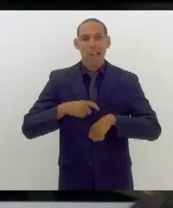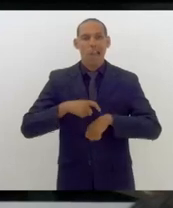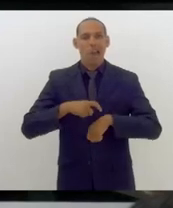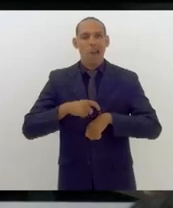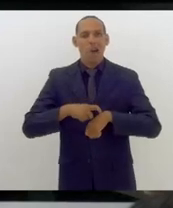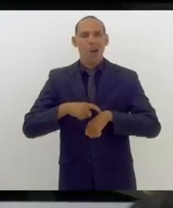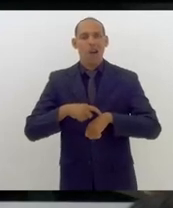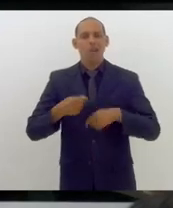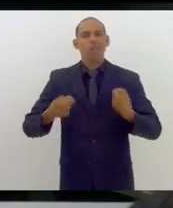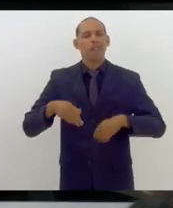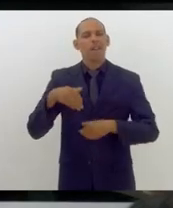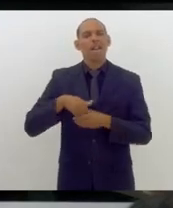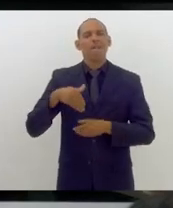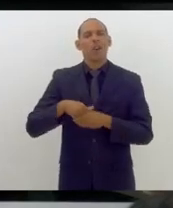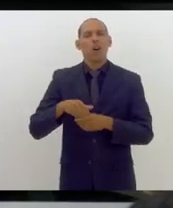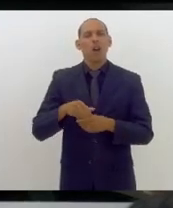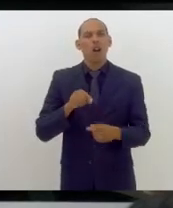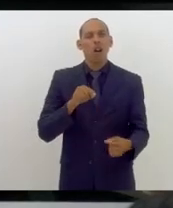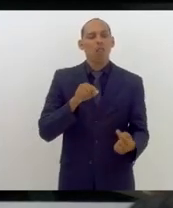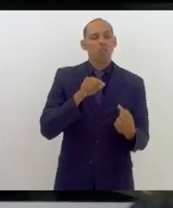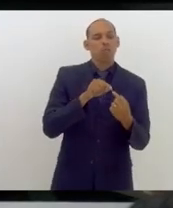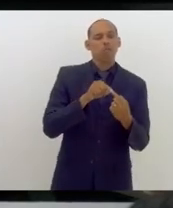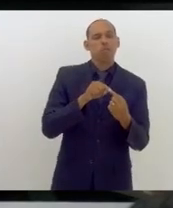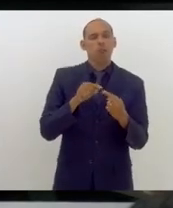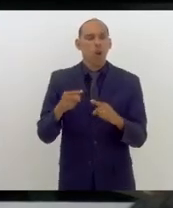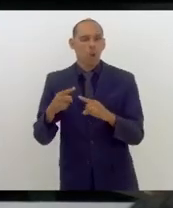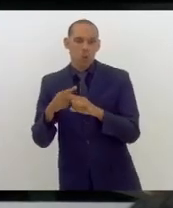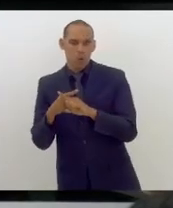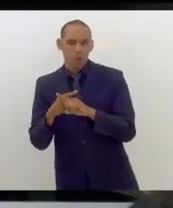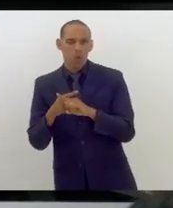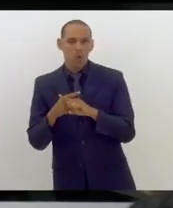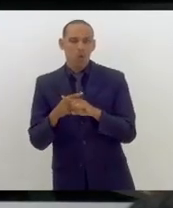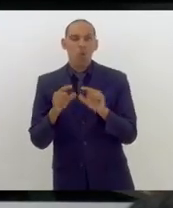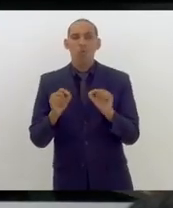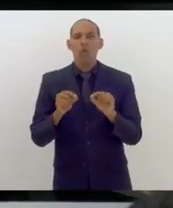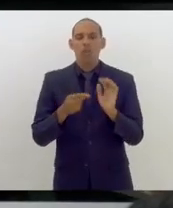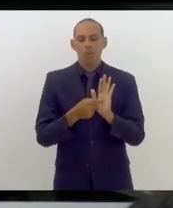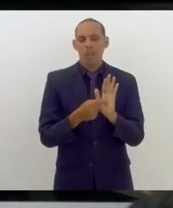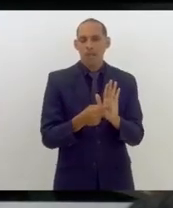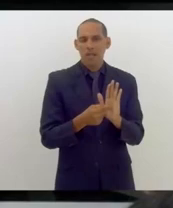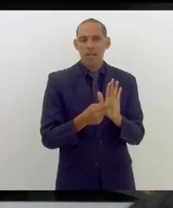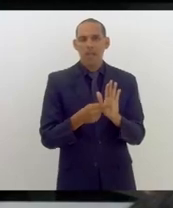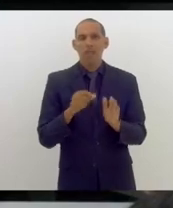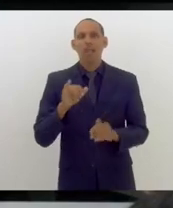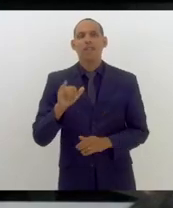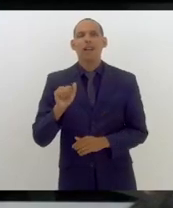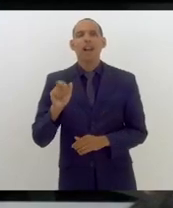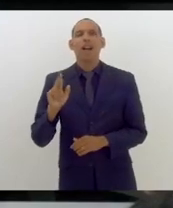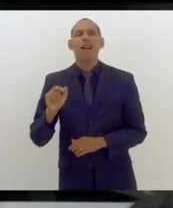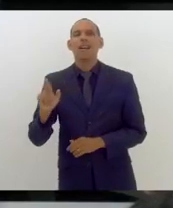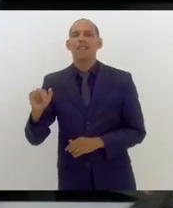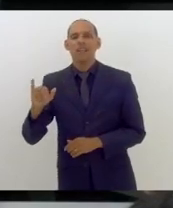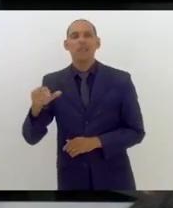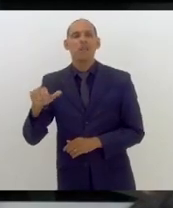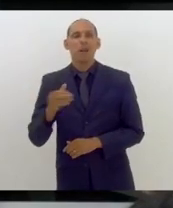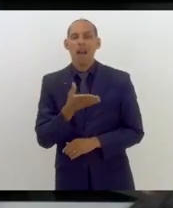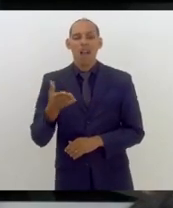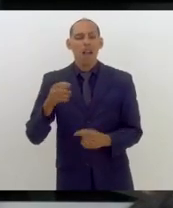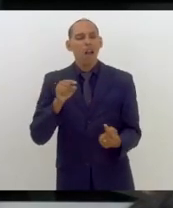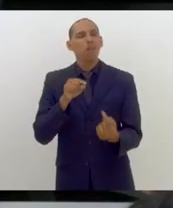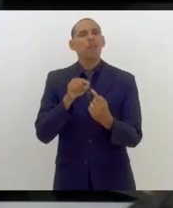deveriam votar serão a favor ou contra a apresentação do Yahoo elas votaram a favor